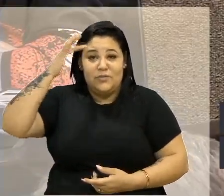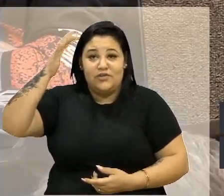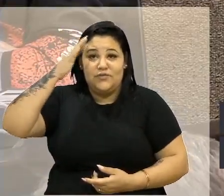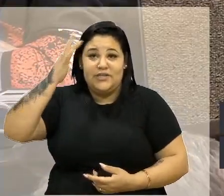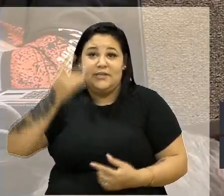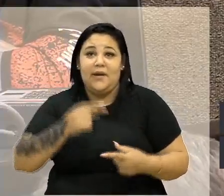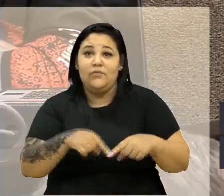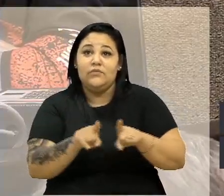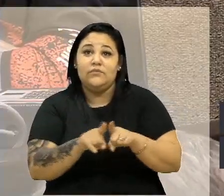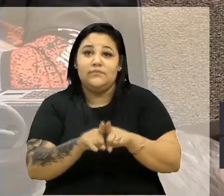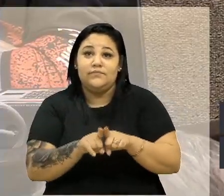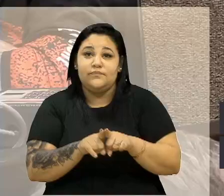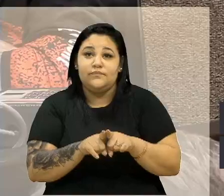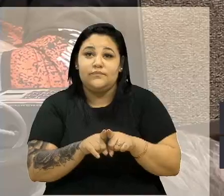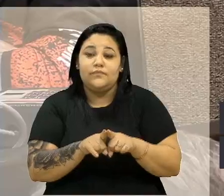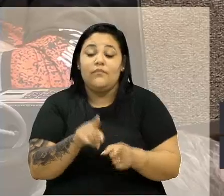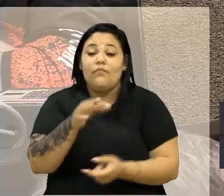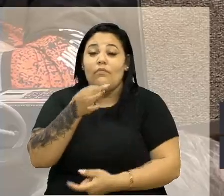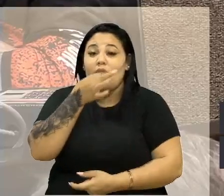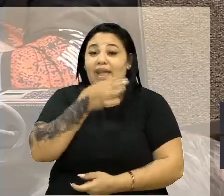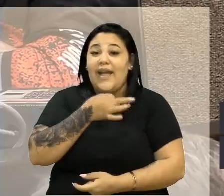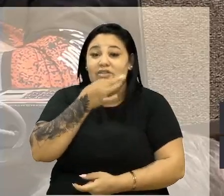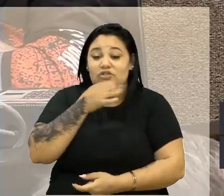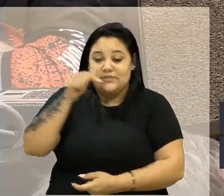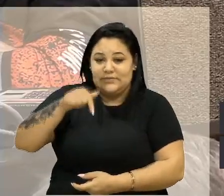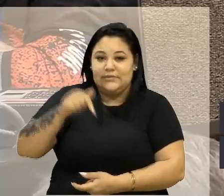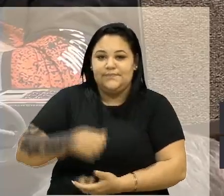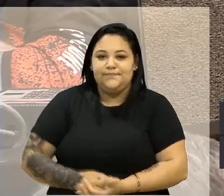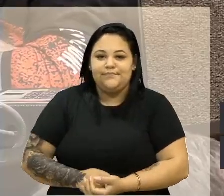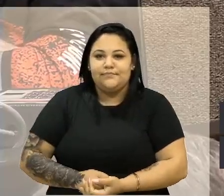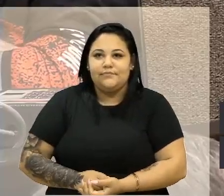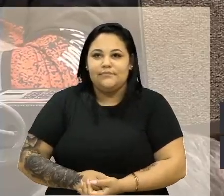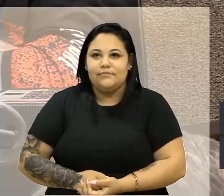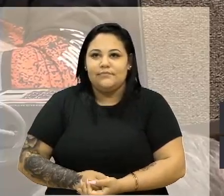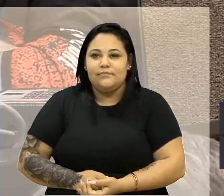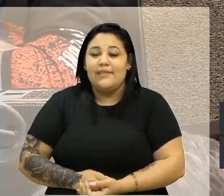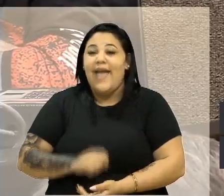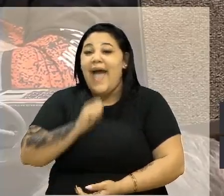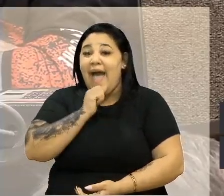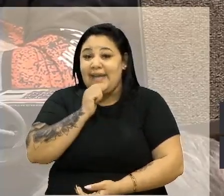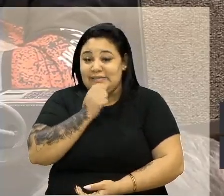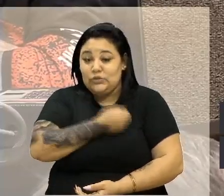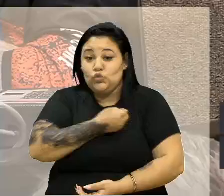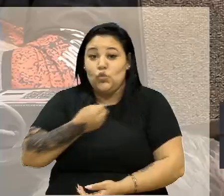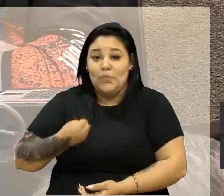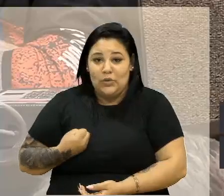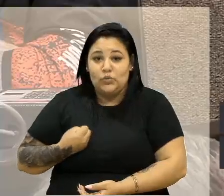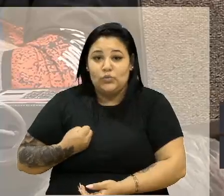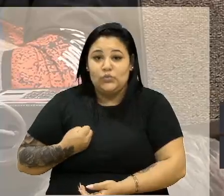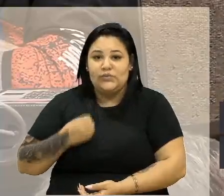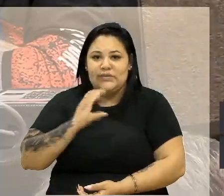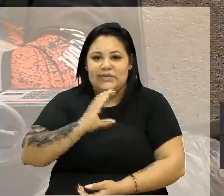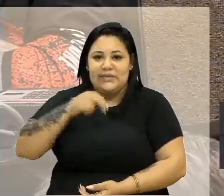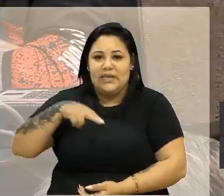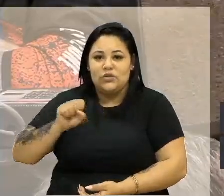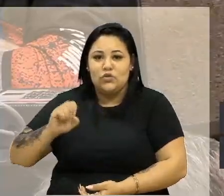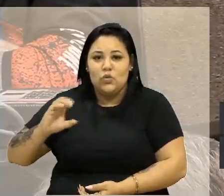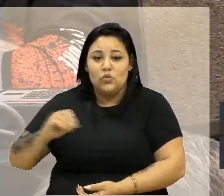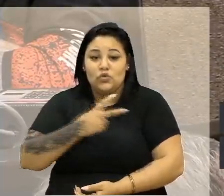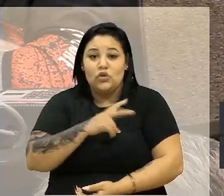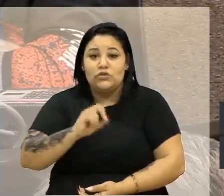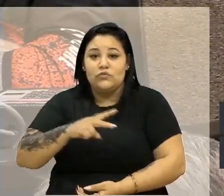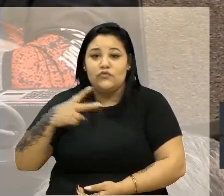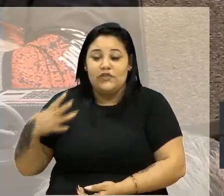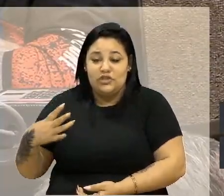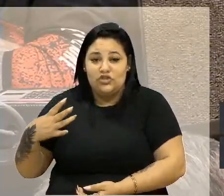por que a cidade de Caxias do Sul, ainda o último censo de 2020, colocou Caxias